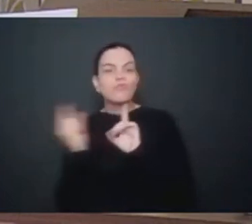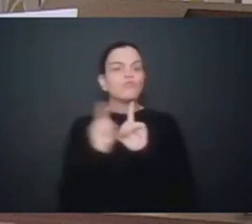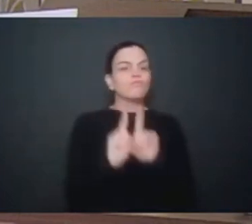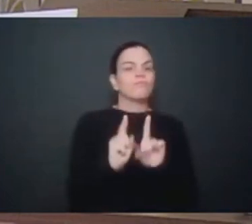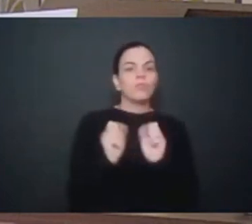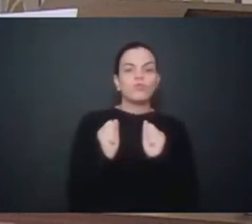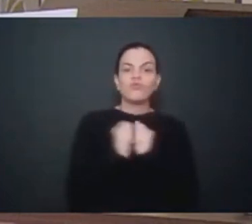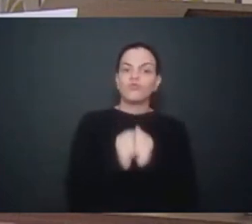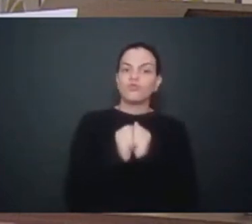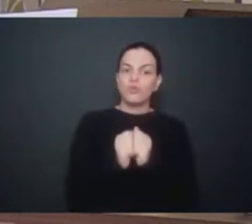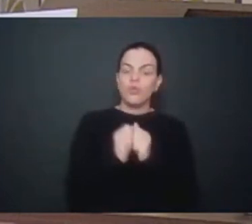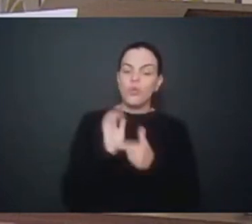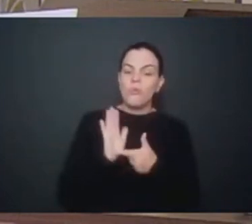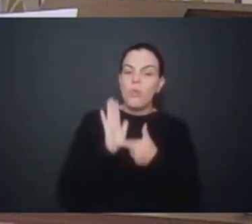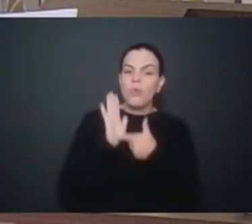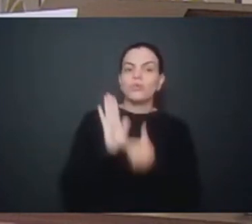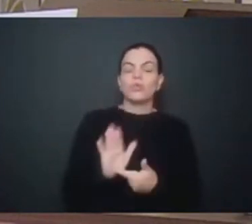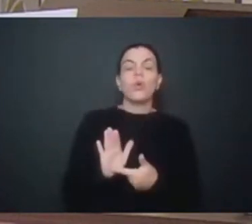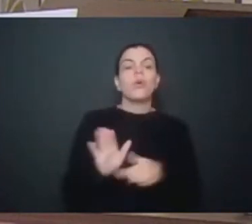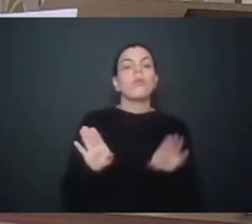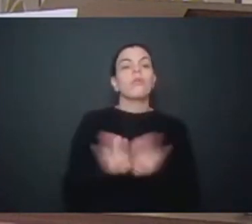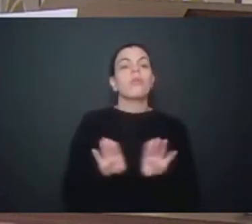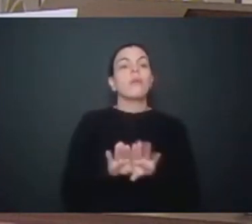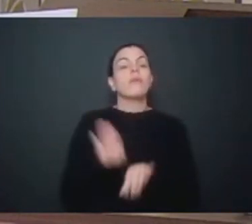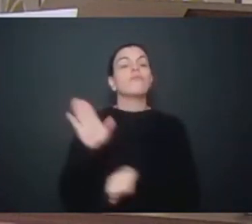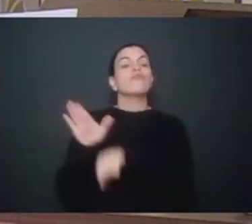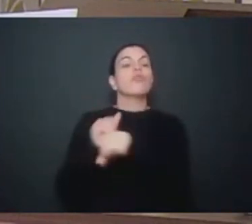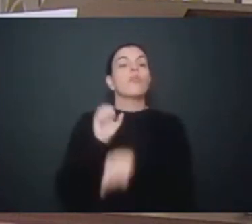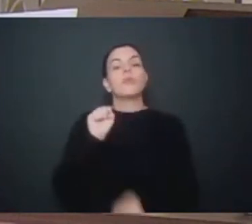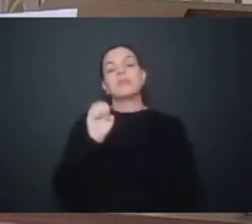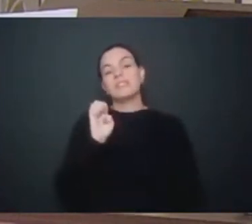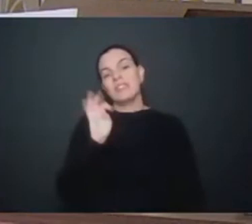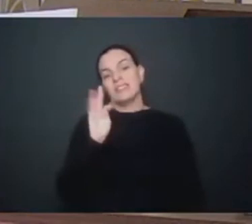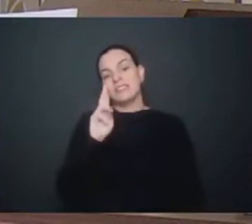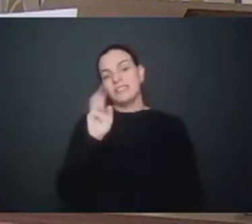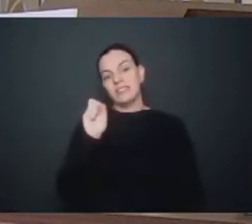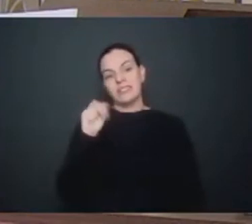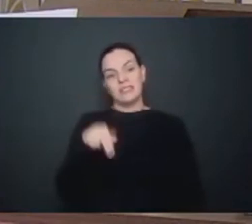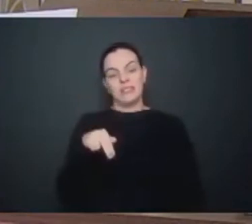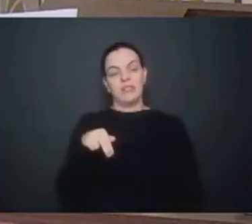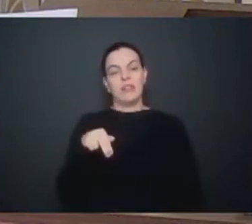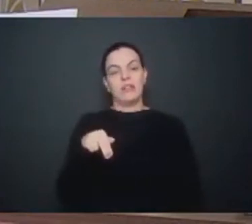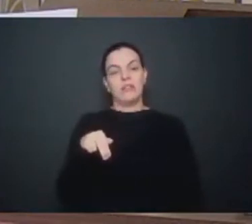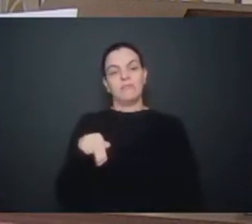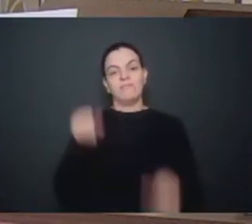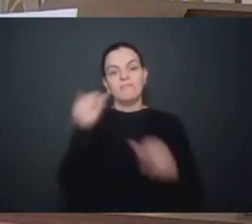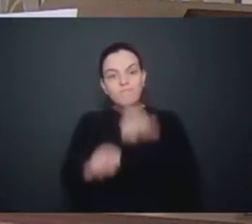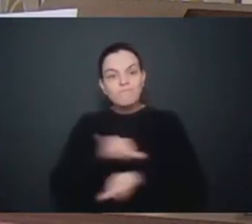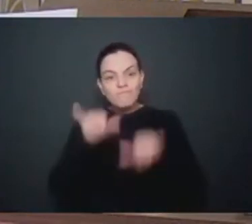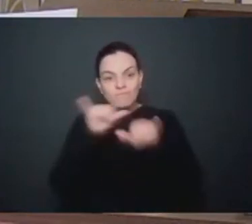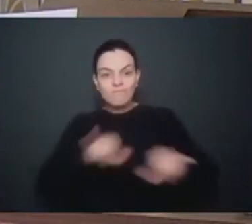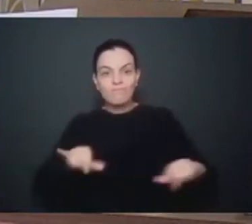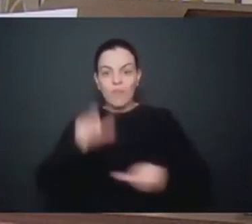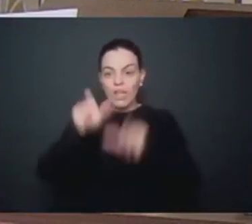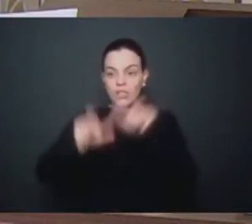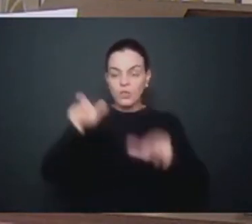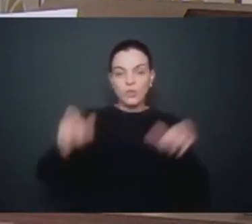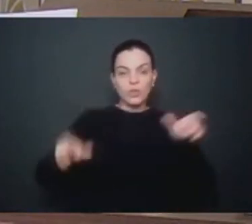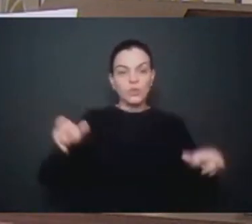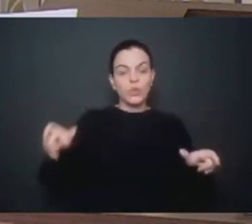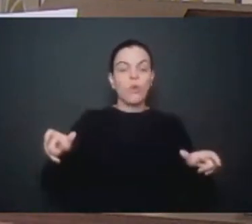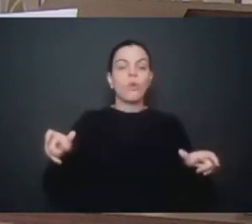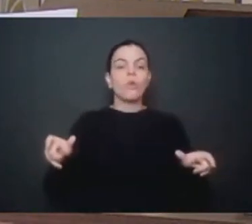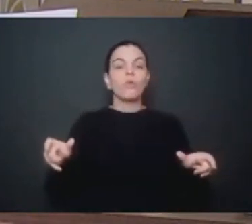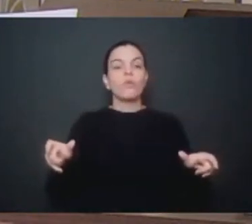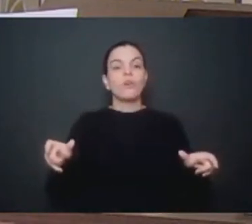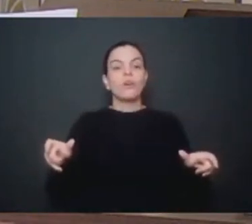mais segura ali a população. E ontem já a sua equipe estava lá para resolver